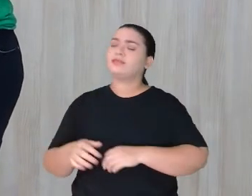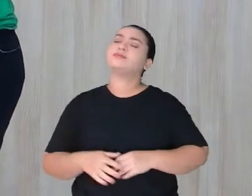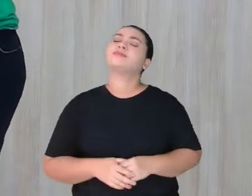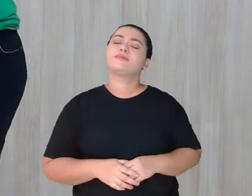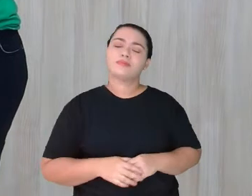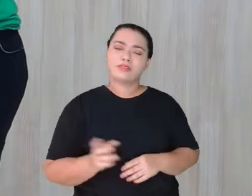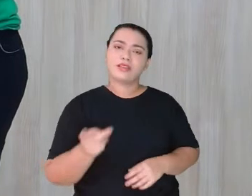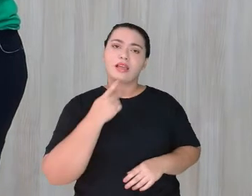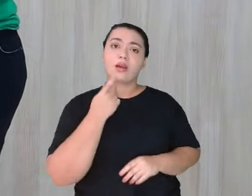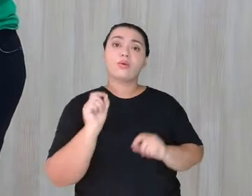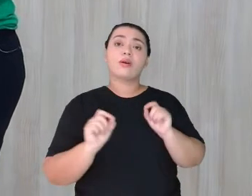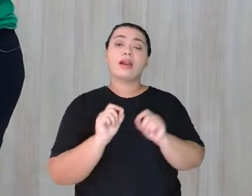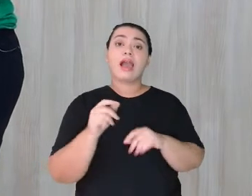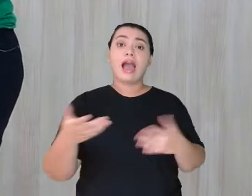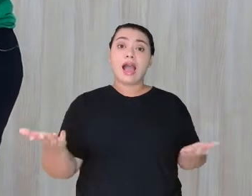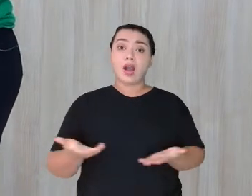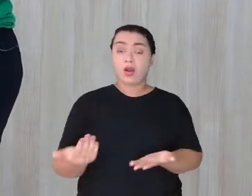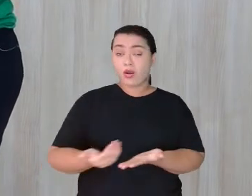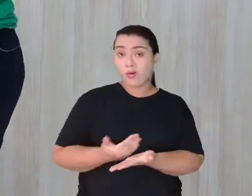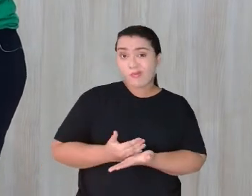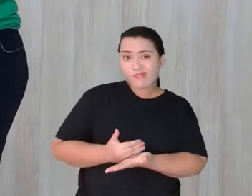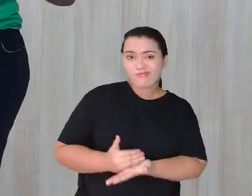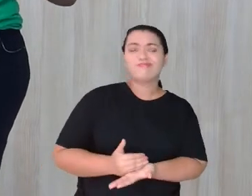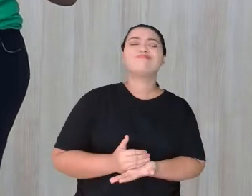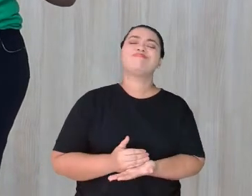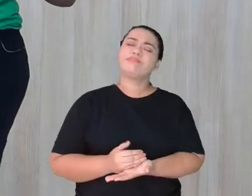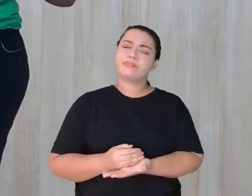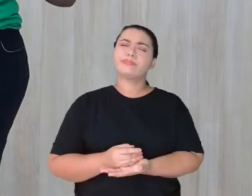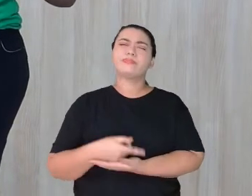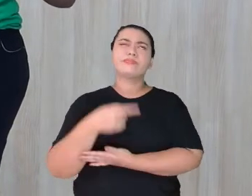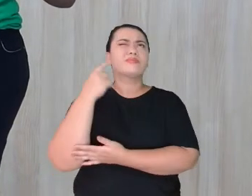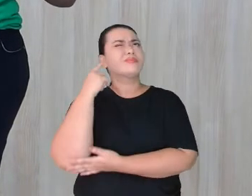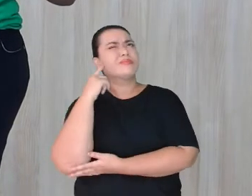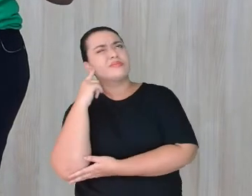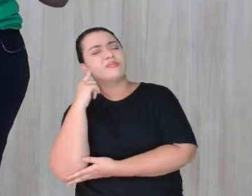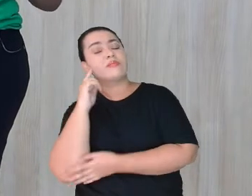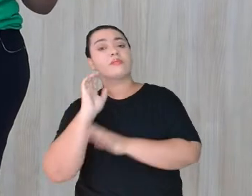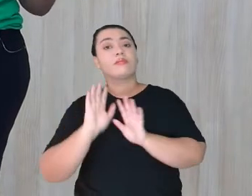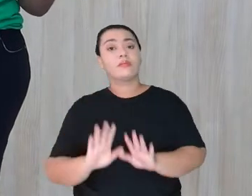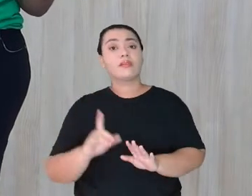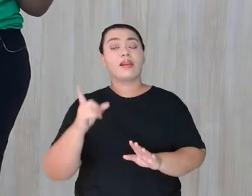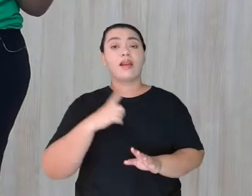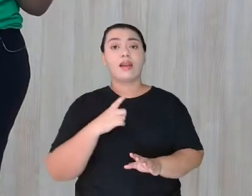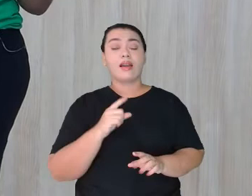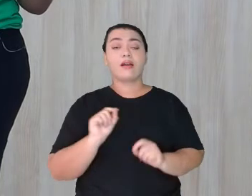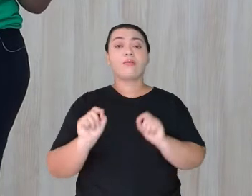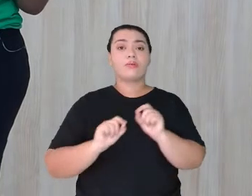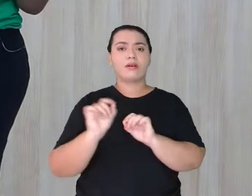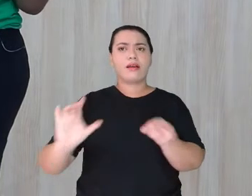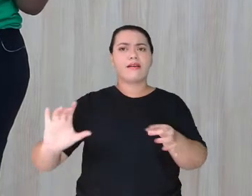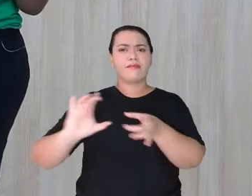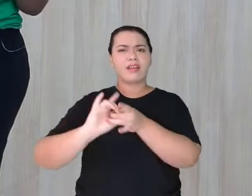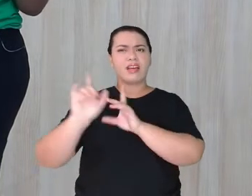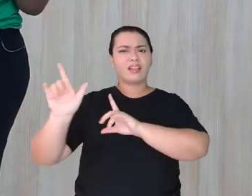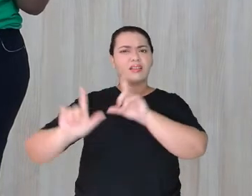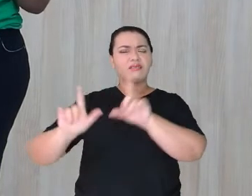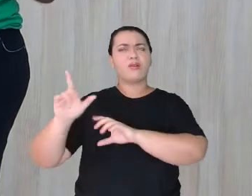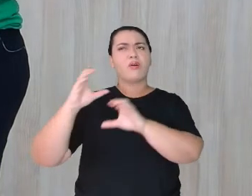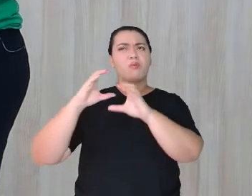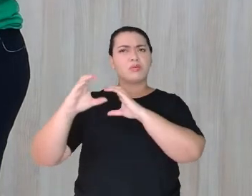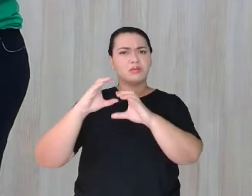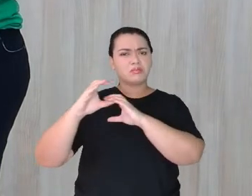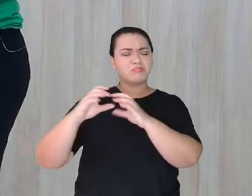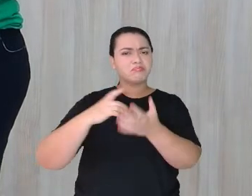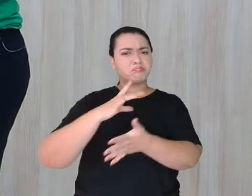latim. arrasando. Inicialmente, a gente para pensar que, por ser veiculada nos meios de comunicação e